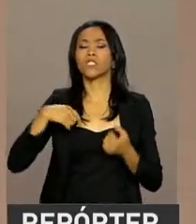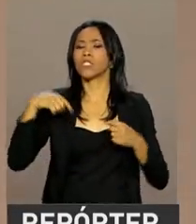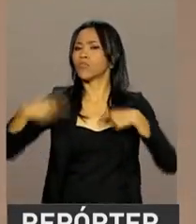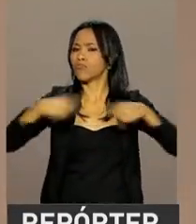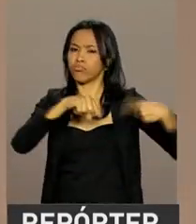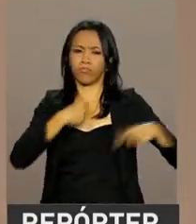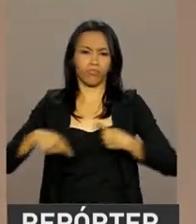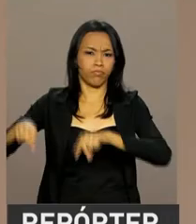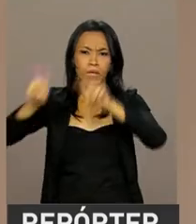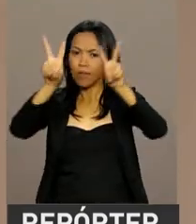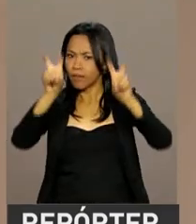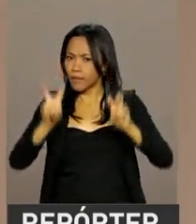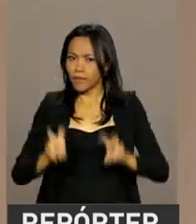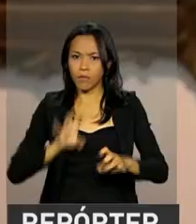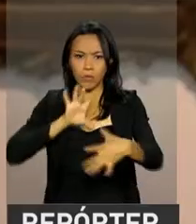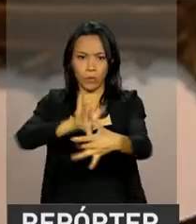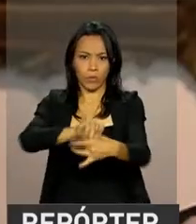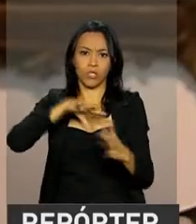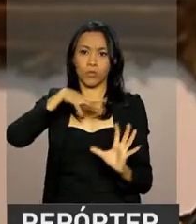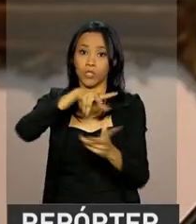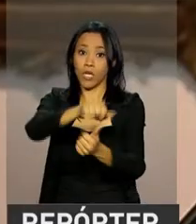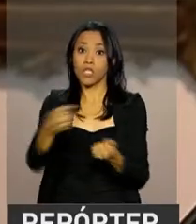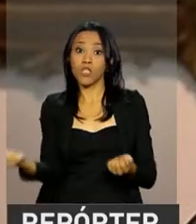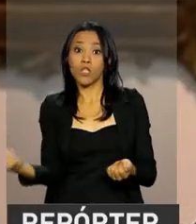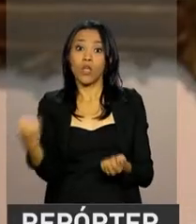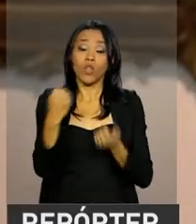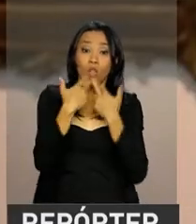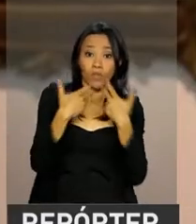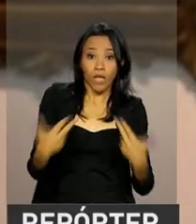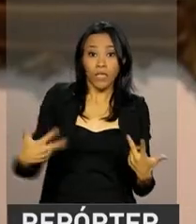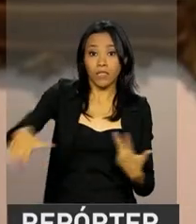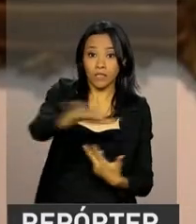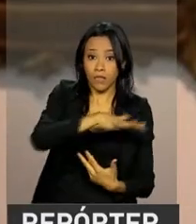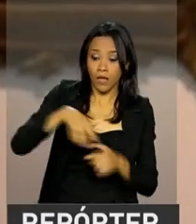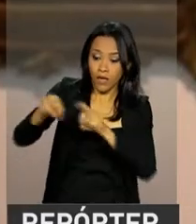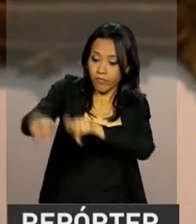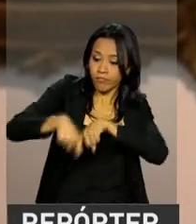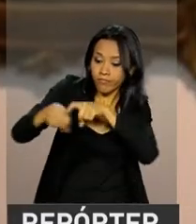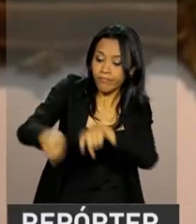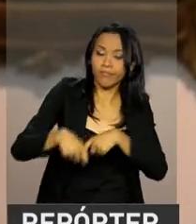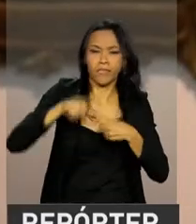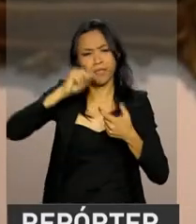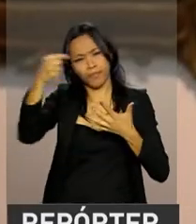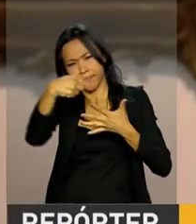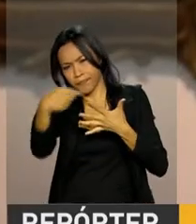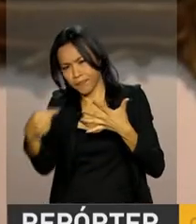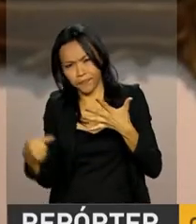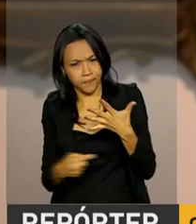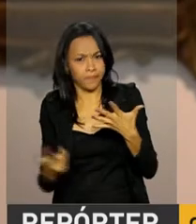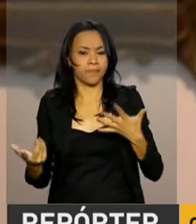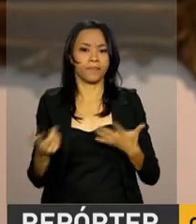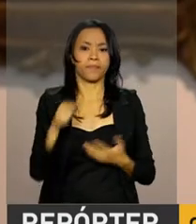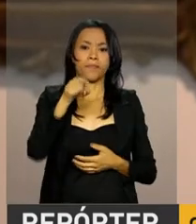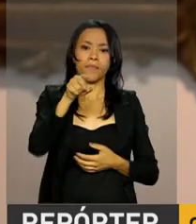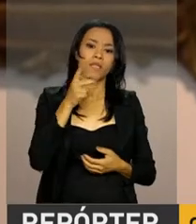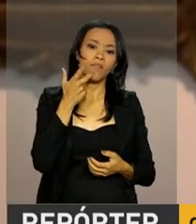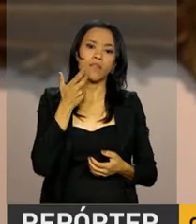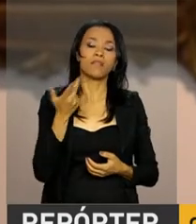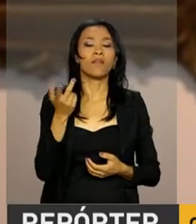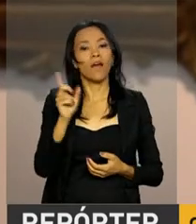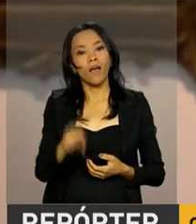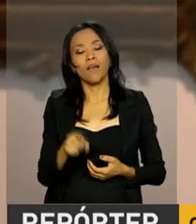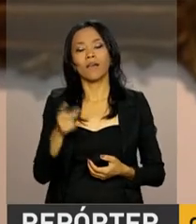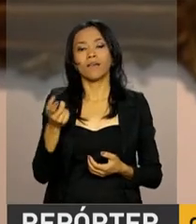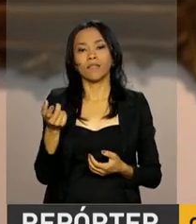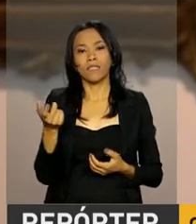inovações do setor produtivo e assuntos de interesse regional o poço grande discutir todos os temas relativos à